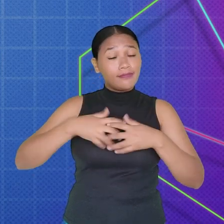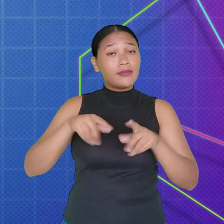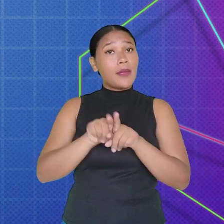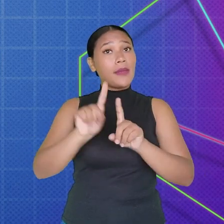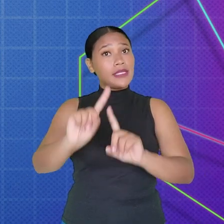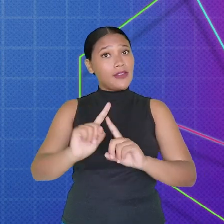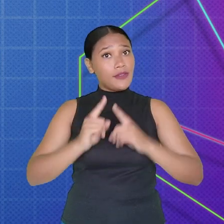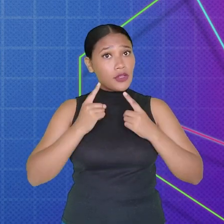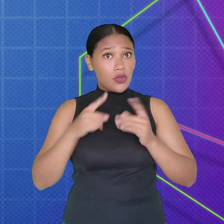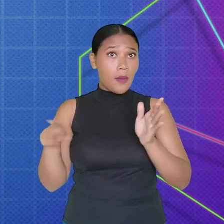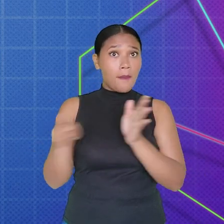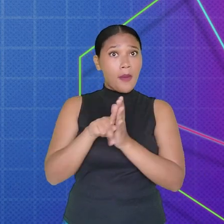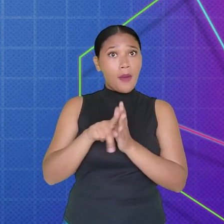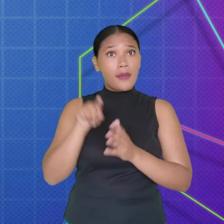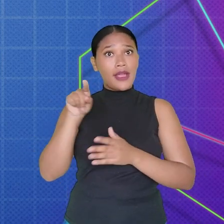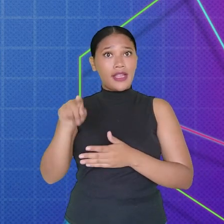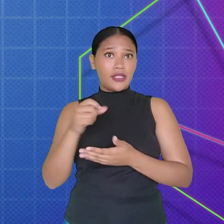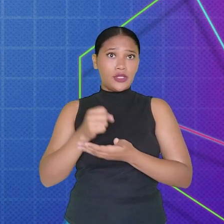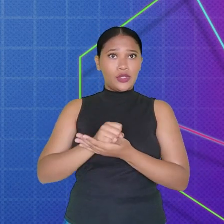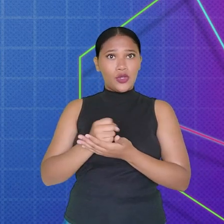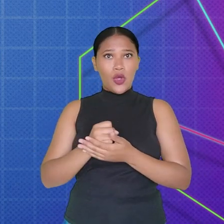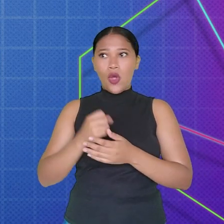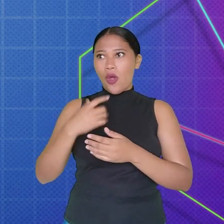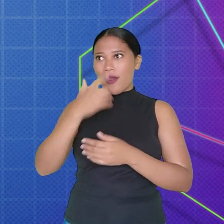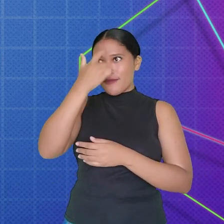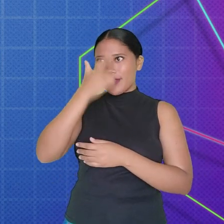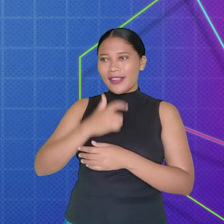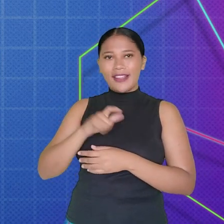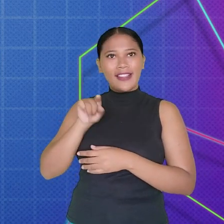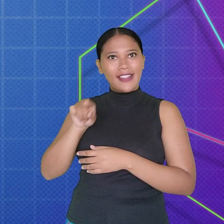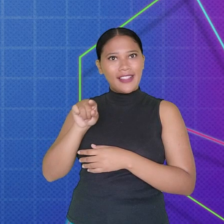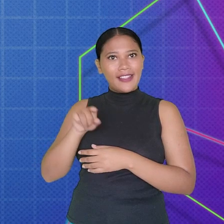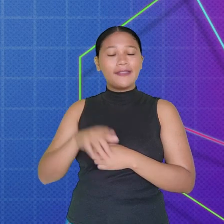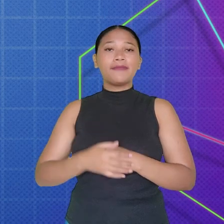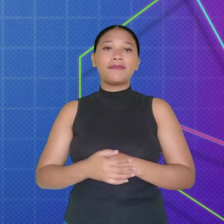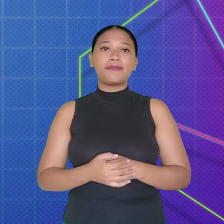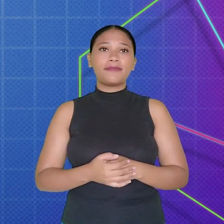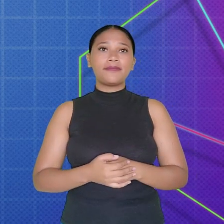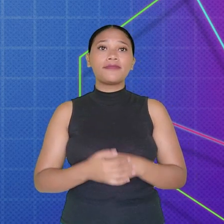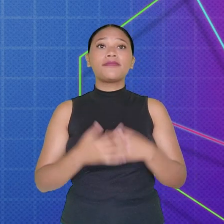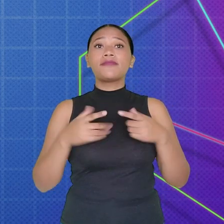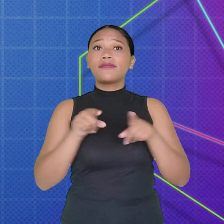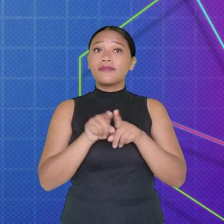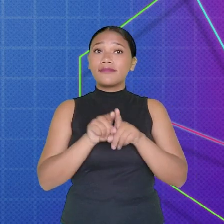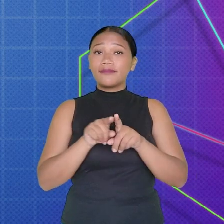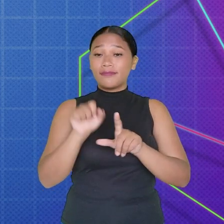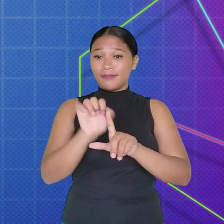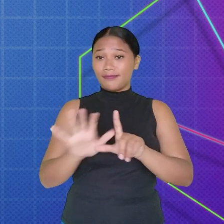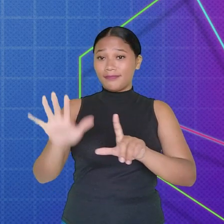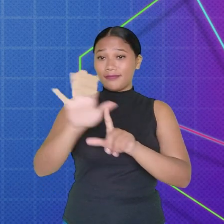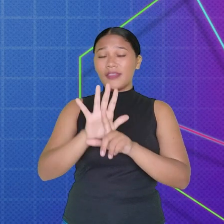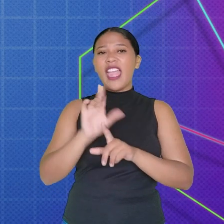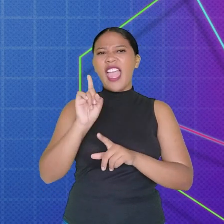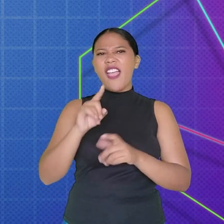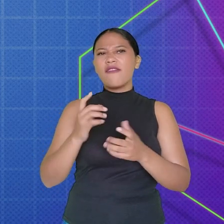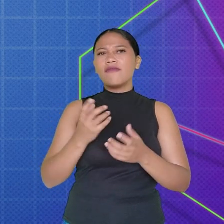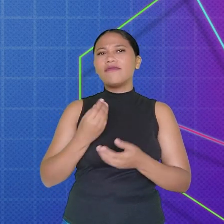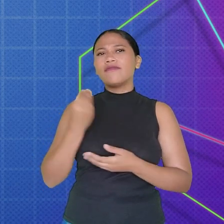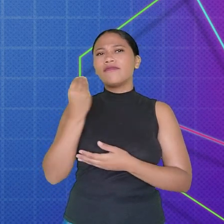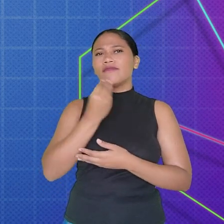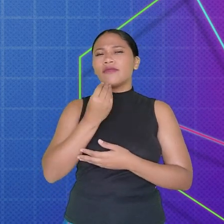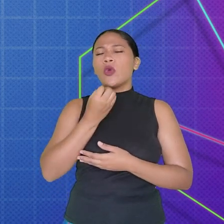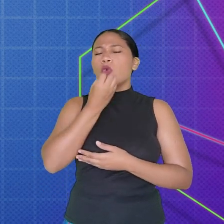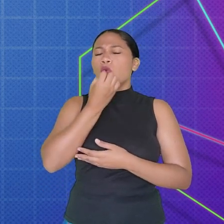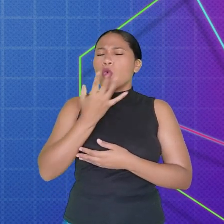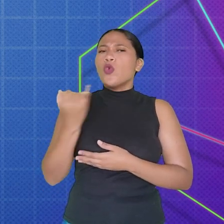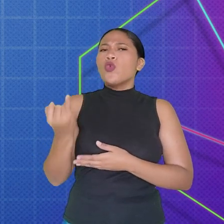e desafiadores para os jogadores. O evento de teclas de entrada do Construct é uma funcionalidade bastante útil para